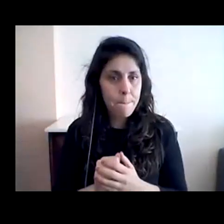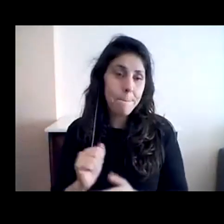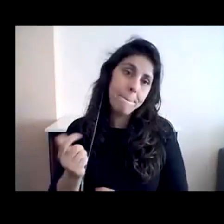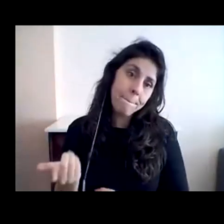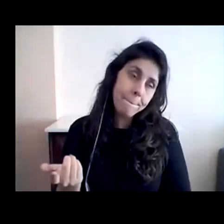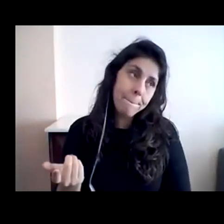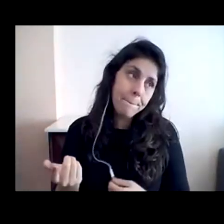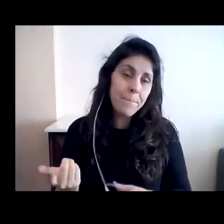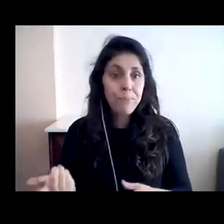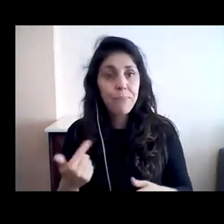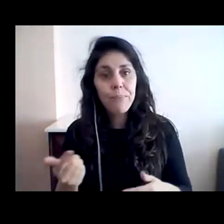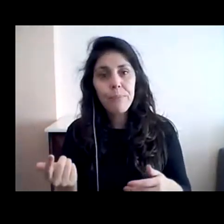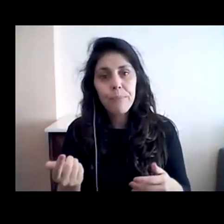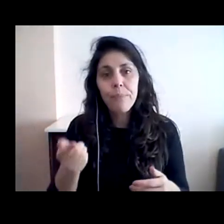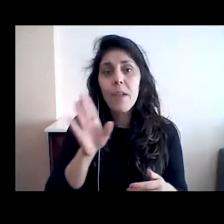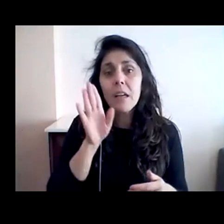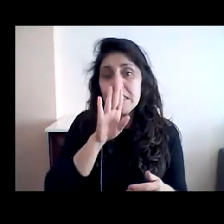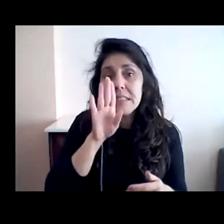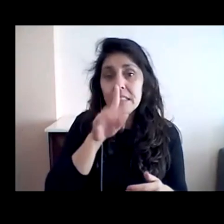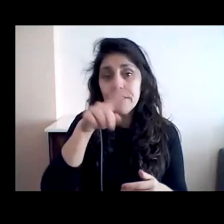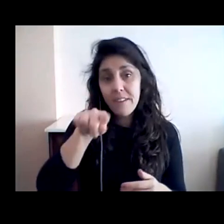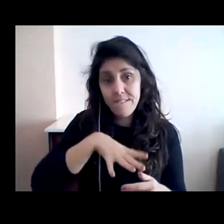Digamos, se quiserem,